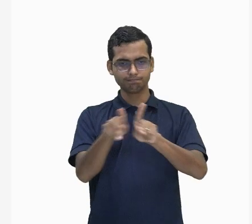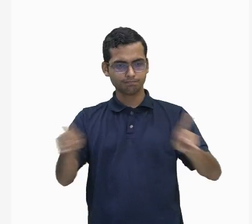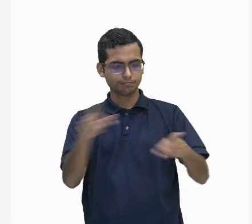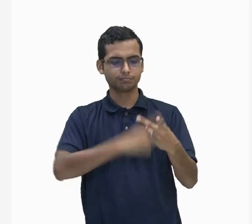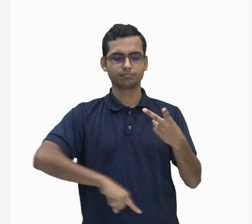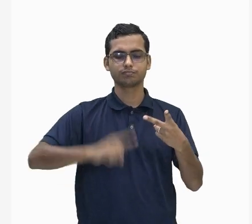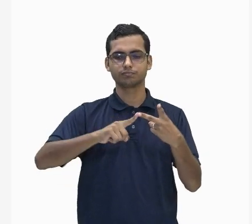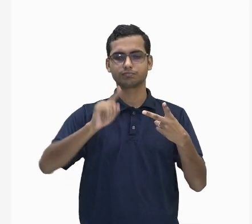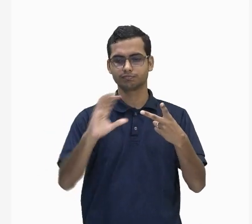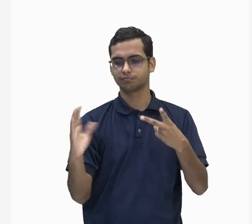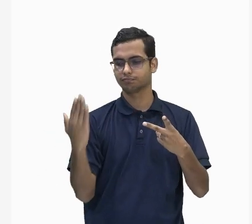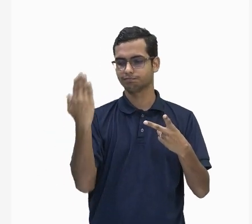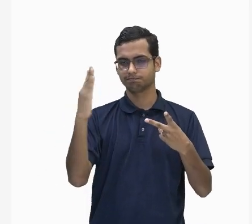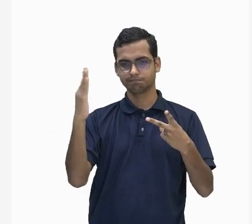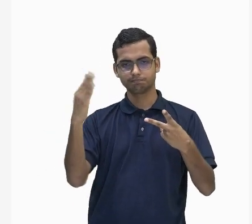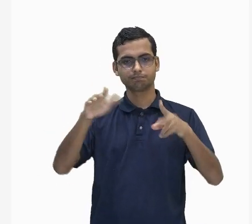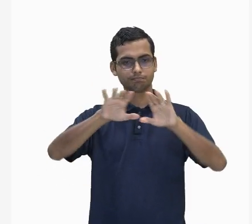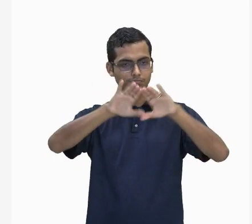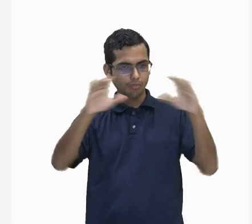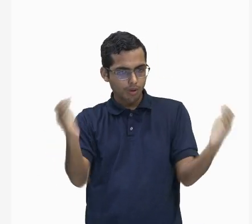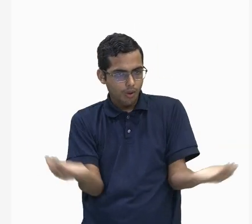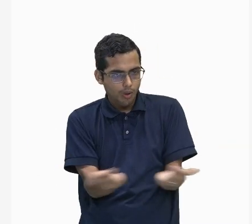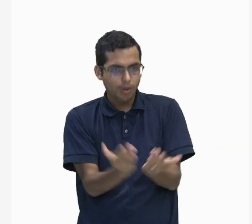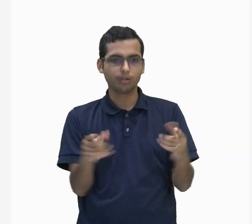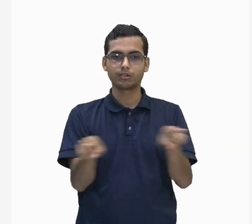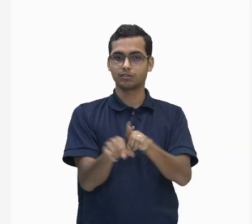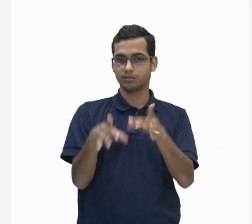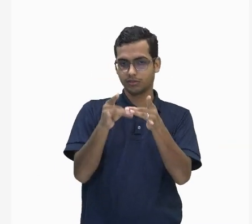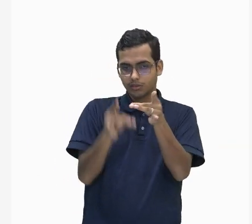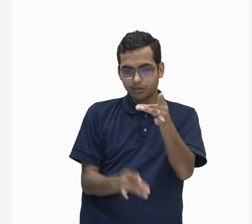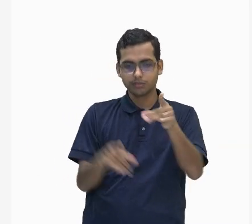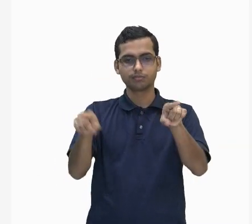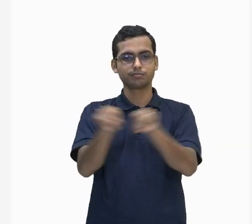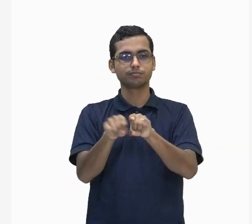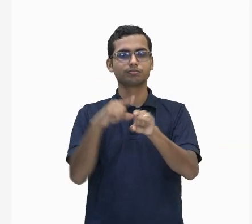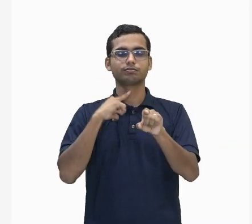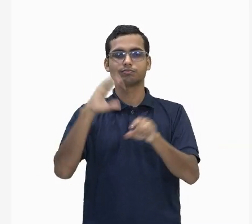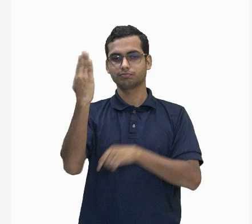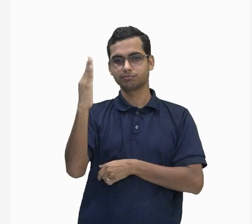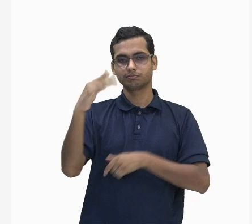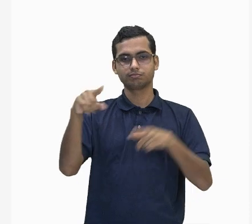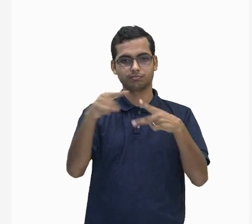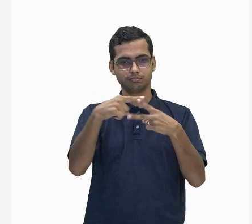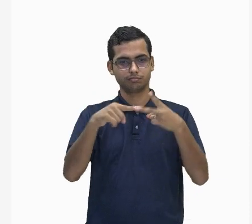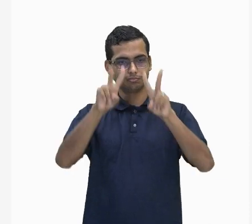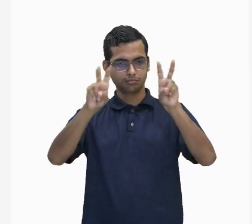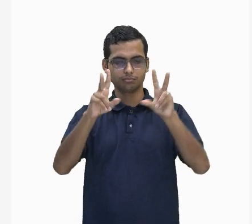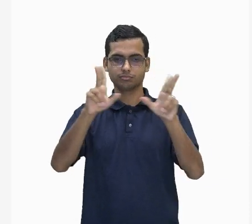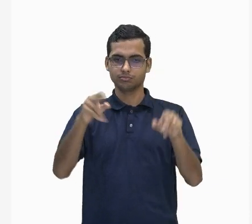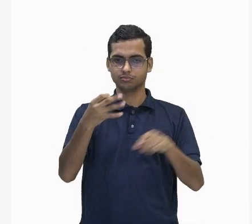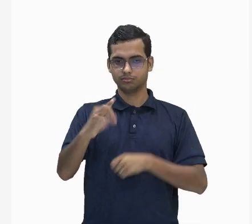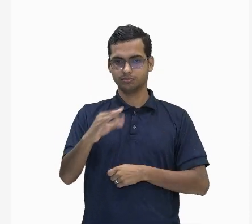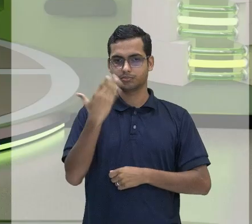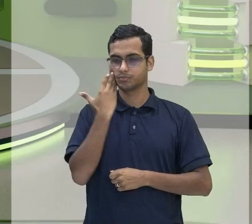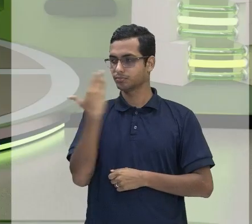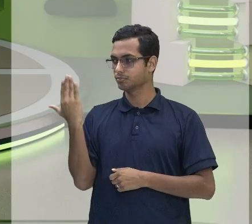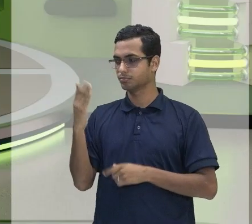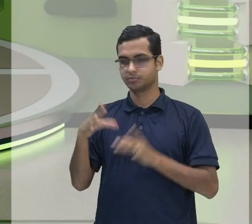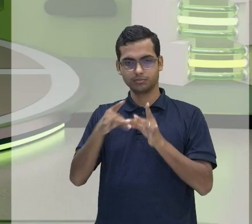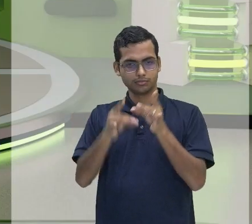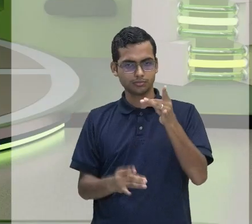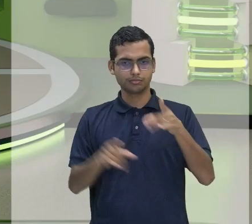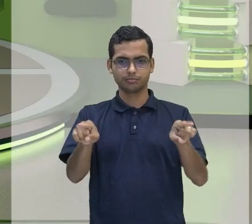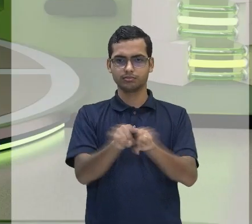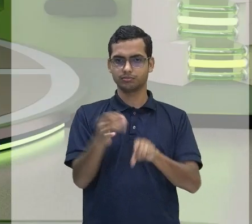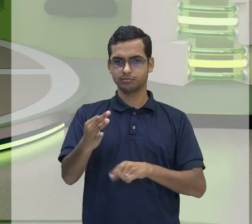esféricos. No detalhamento, nós teremos espelhos planos e esféricos. Então é isso,